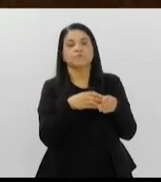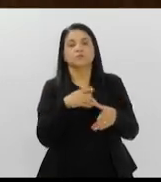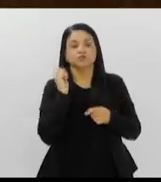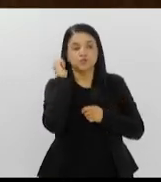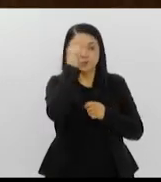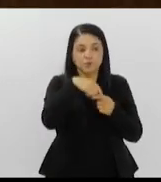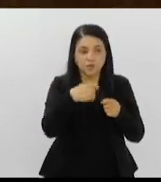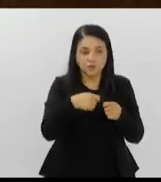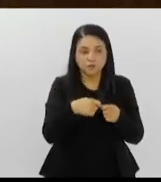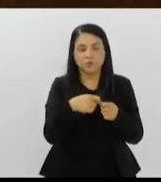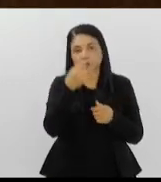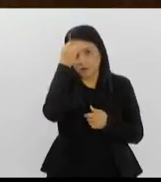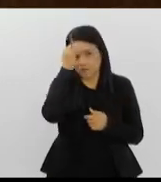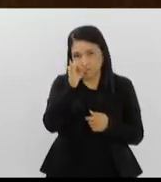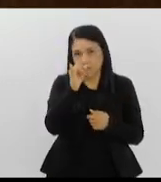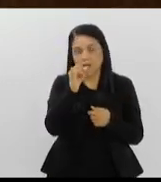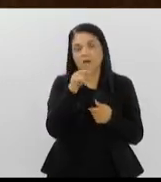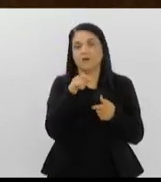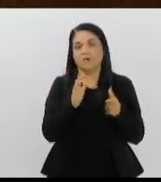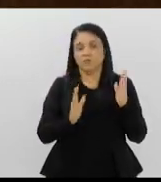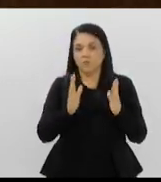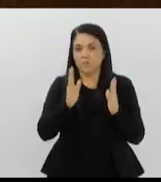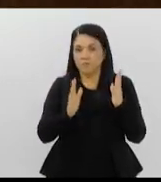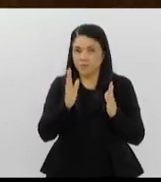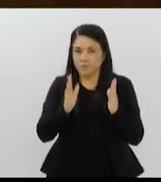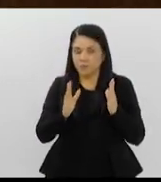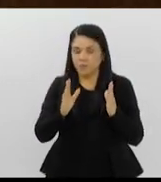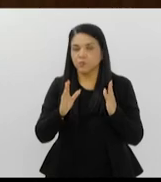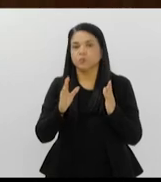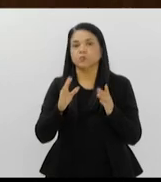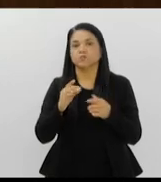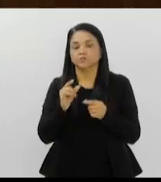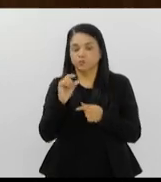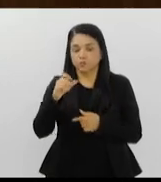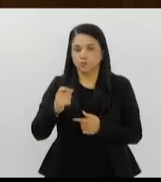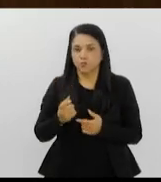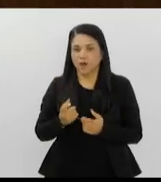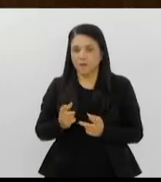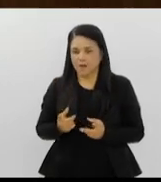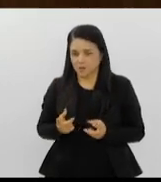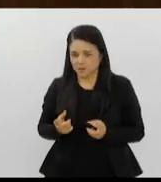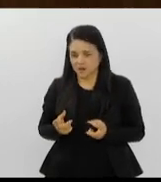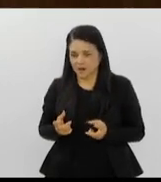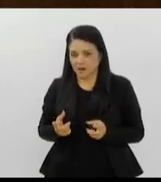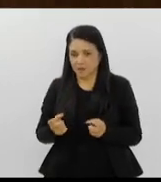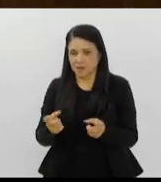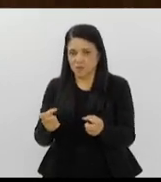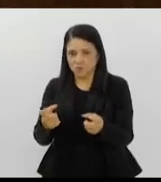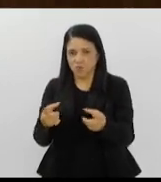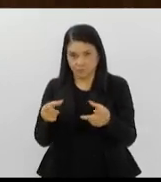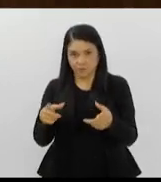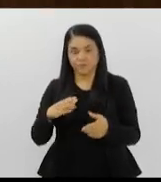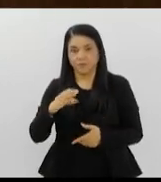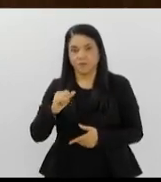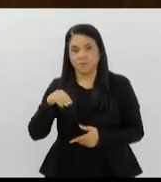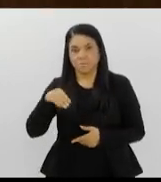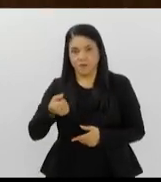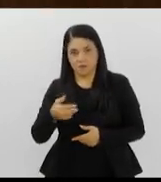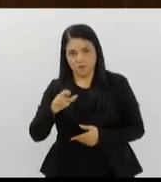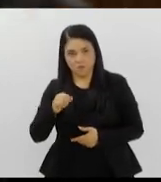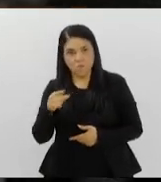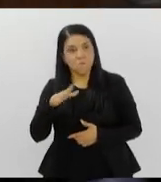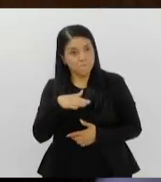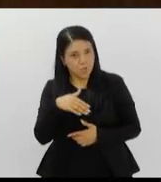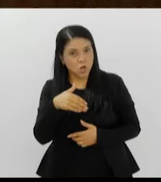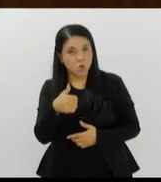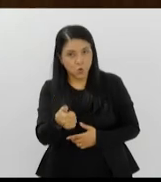peixe, o camarão pequenininho, esperar ele crescer, não pegar ele na época da reprodução. Então, várias coisas foram feitas. Melhorou